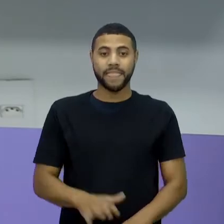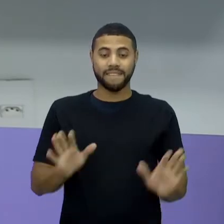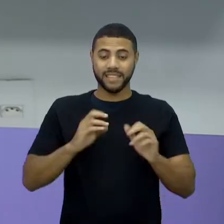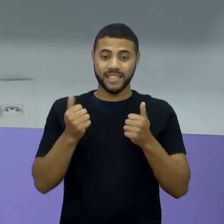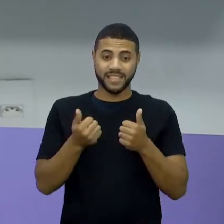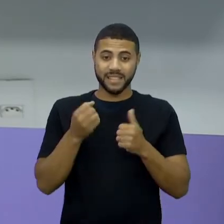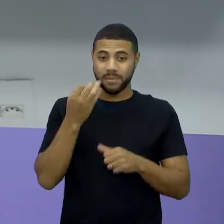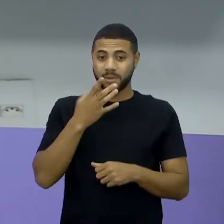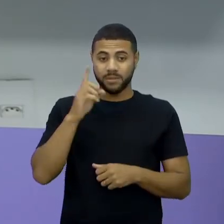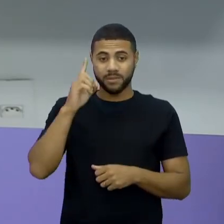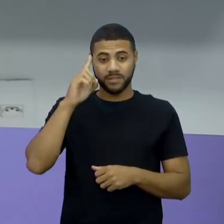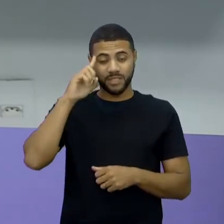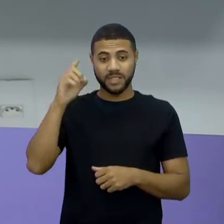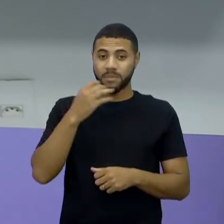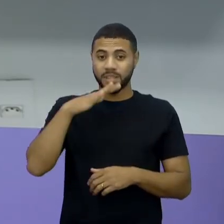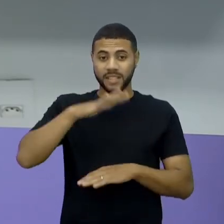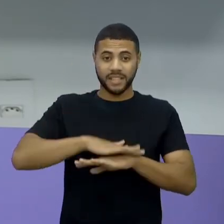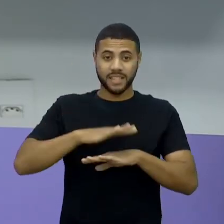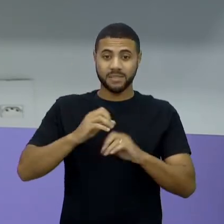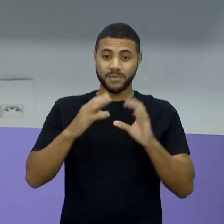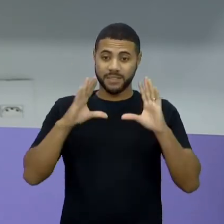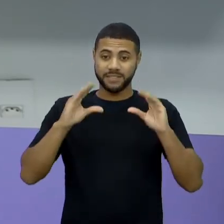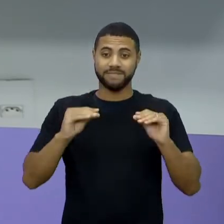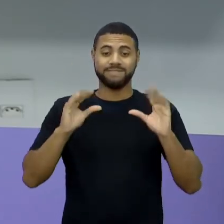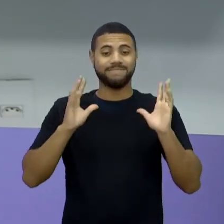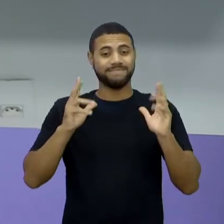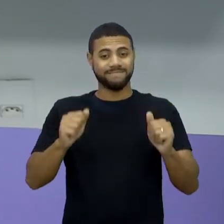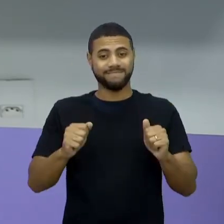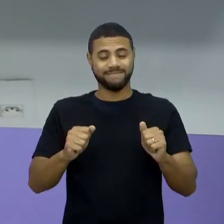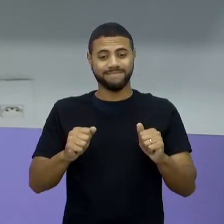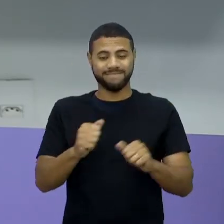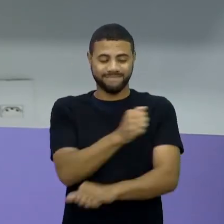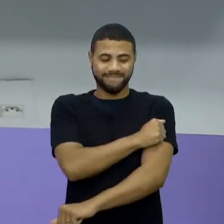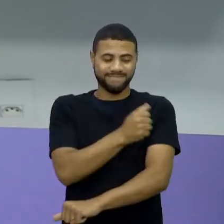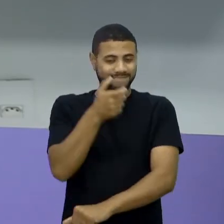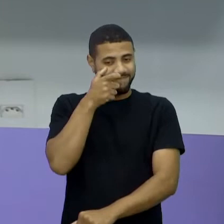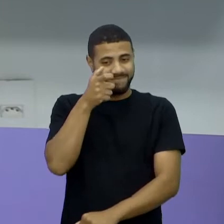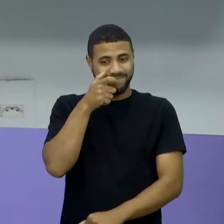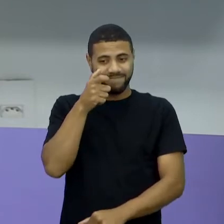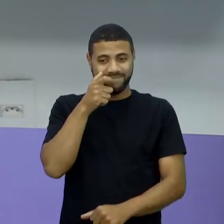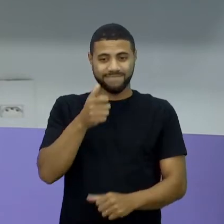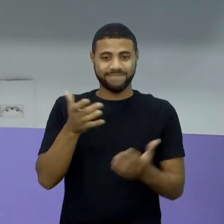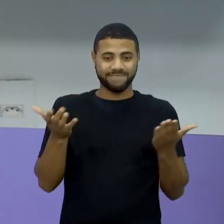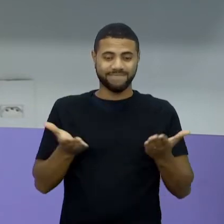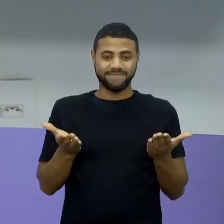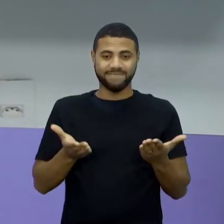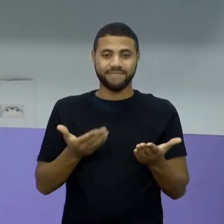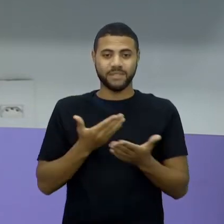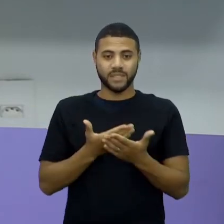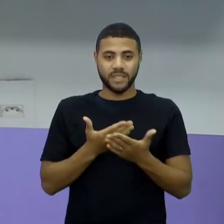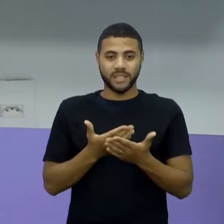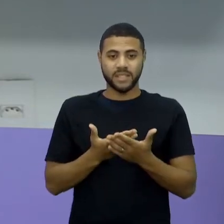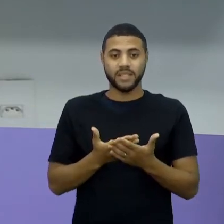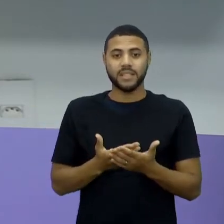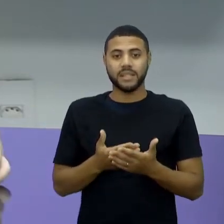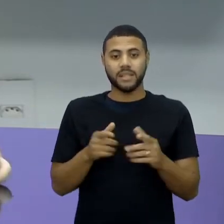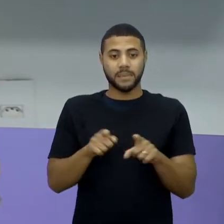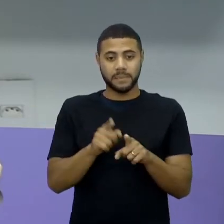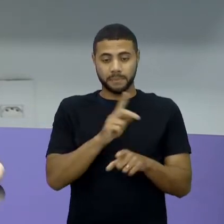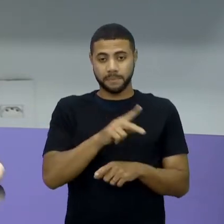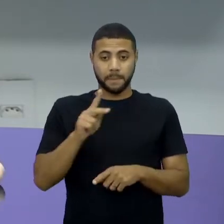Bom dia, boa tarde, boa noite para todas e todos, as nossas estudantes, os